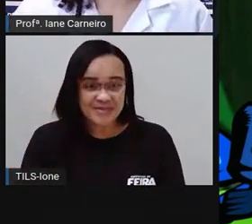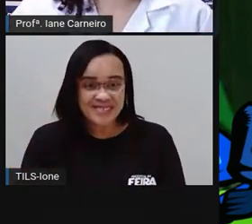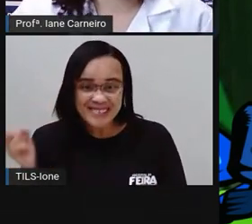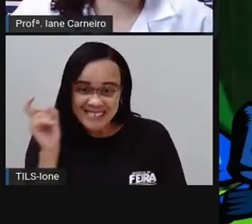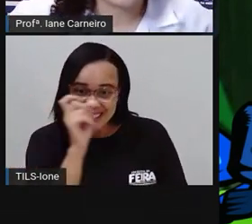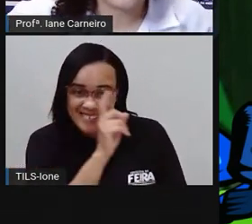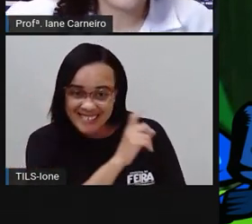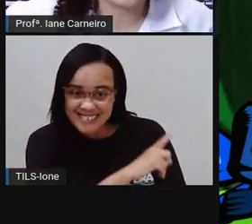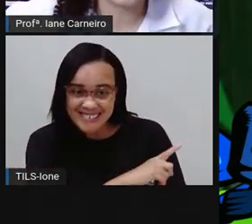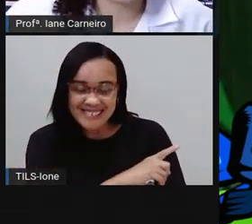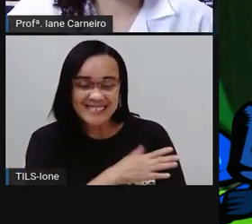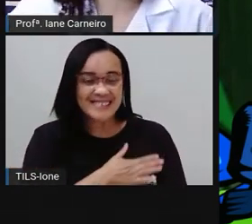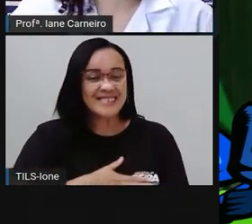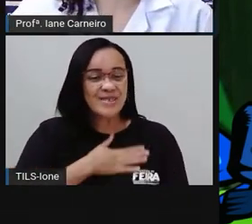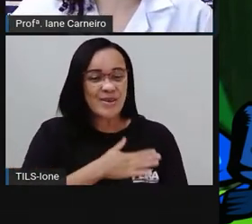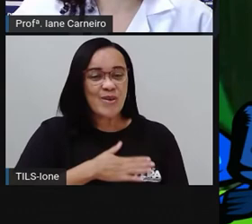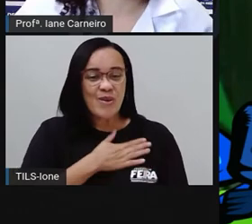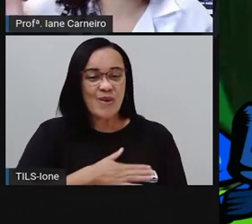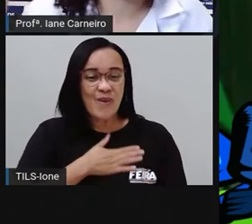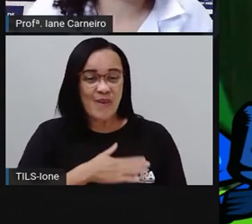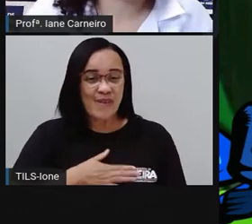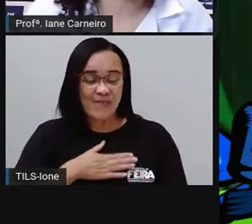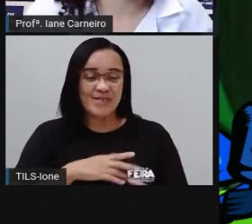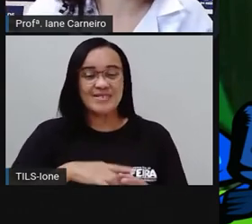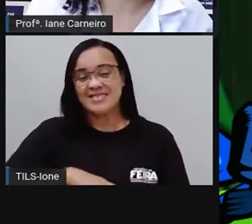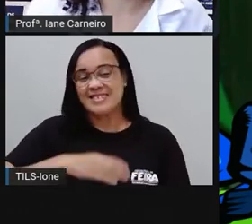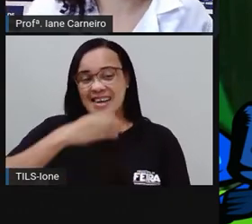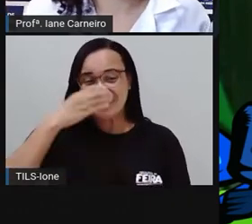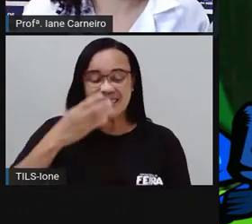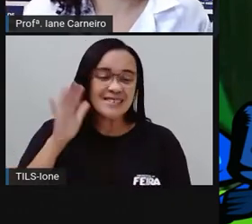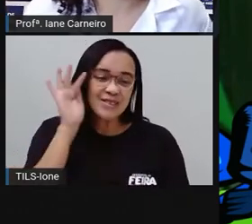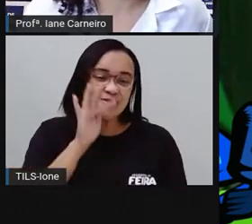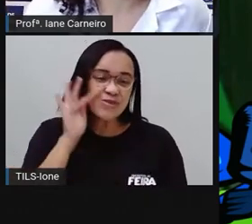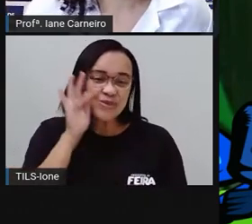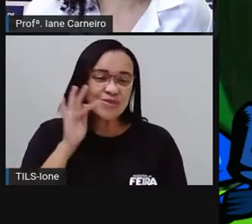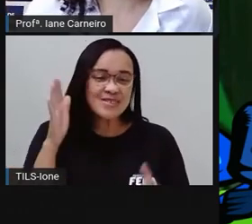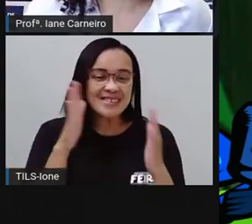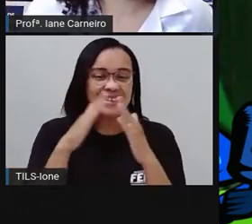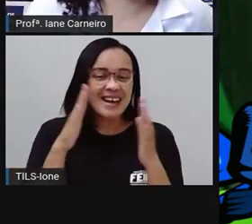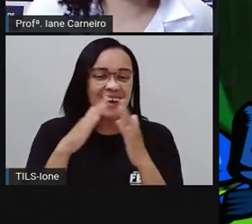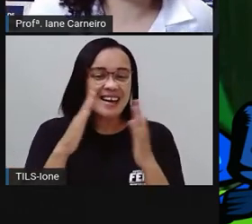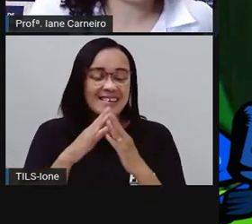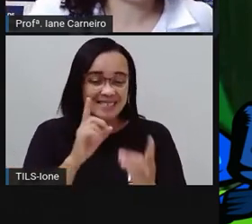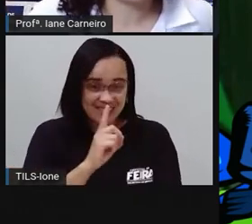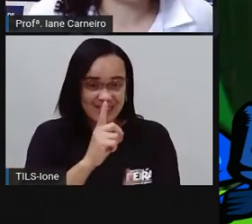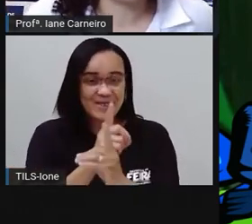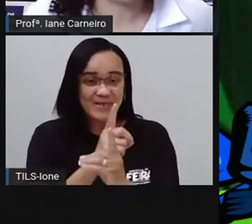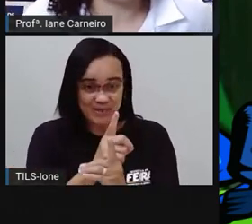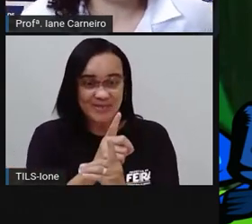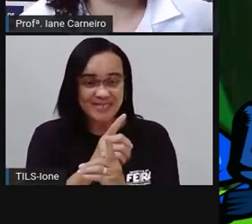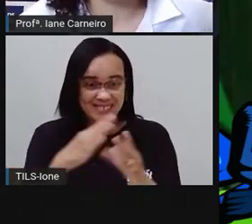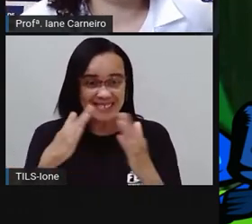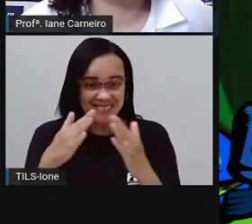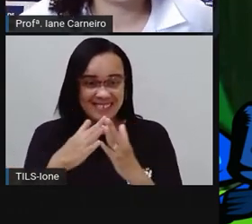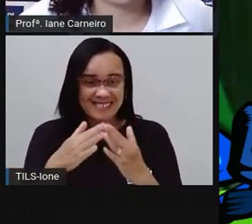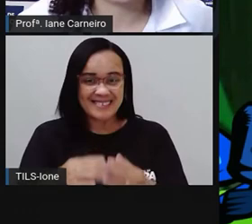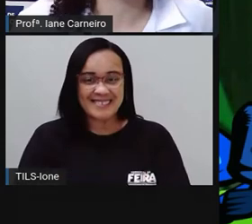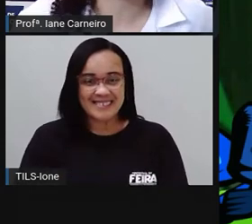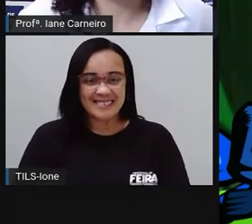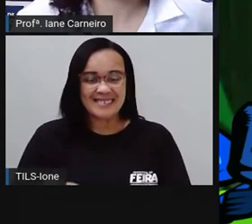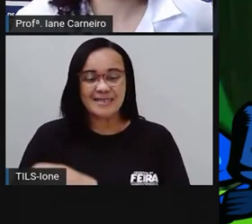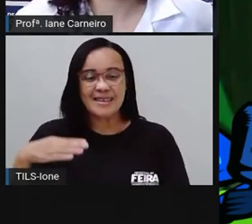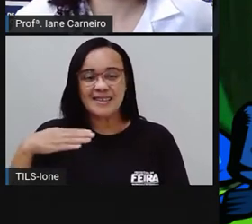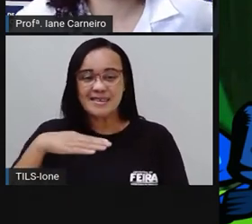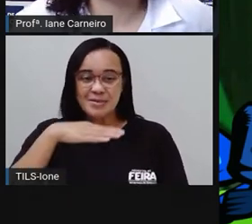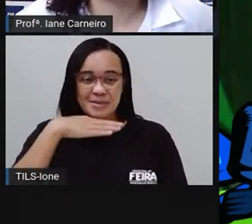difícil. Quero ver quem gosta de fruta em casa aí, viu? Encontre uma fruta aí. Uma acerola, uma banana, uma manga. Tá na época,